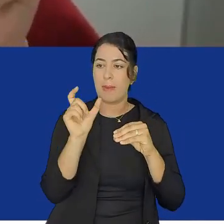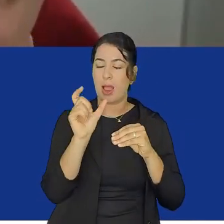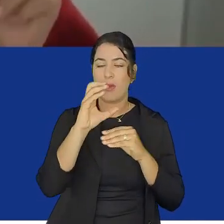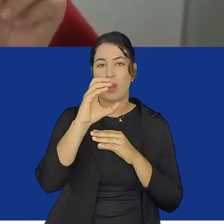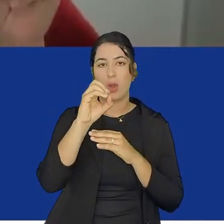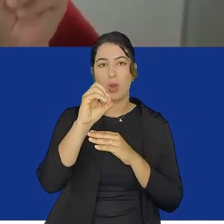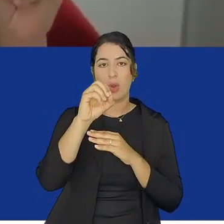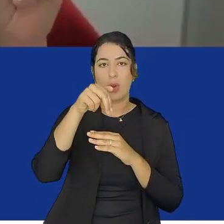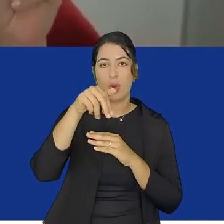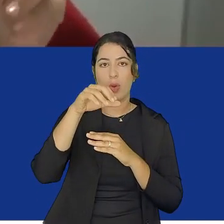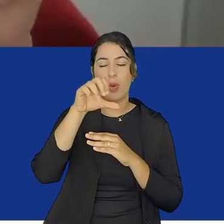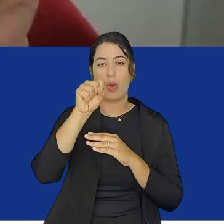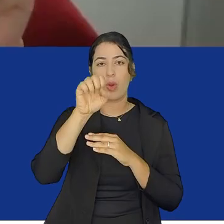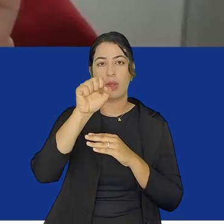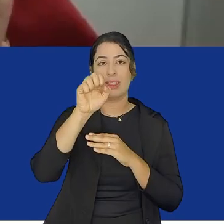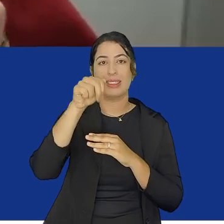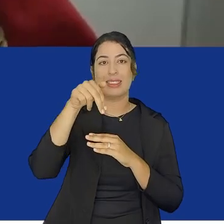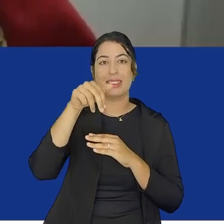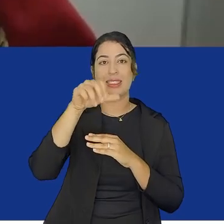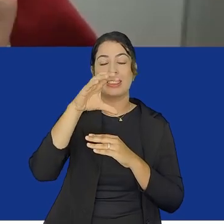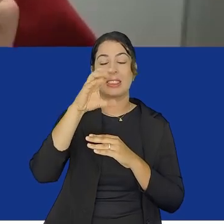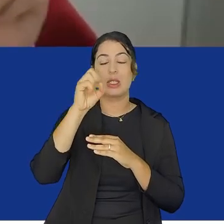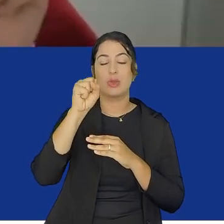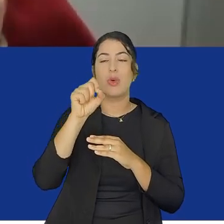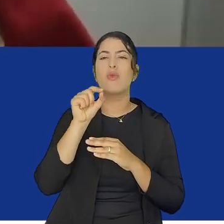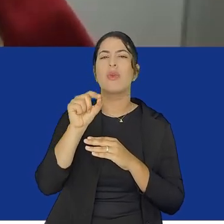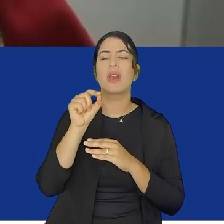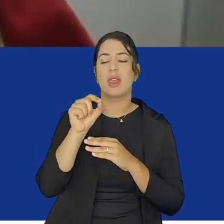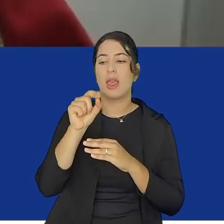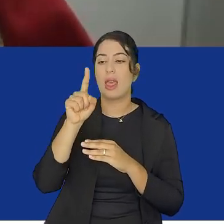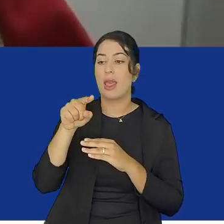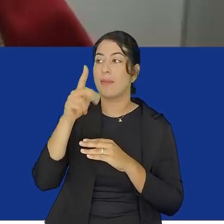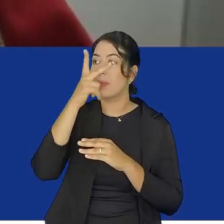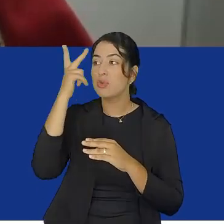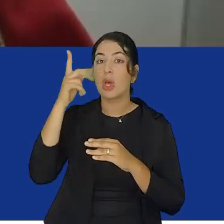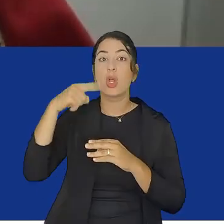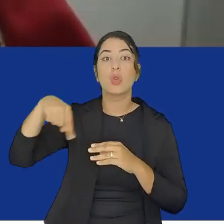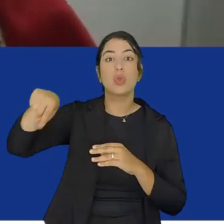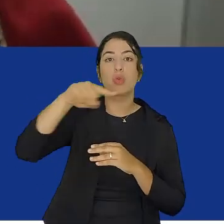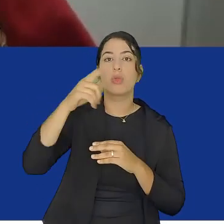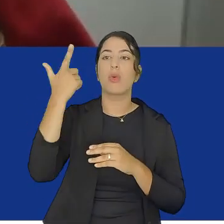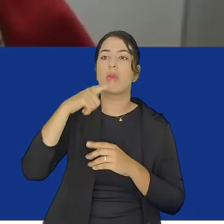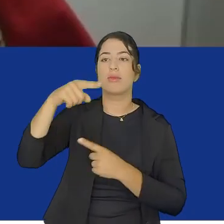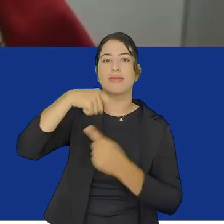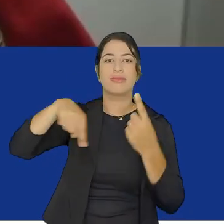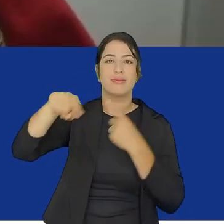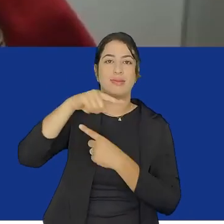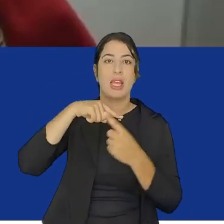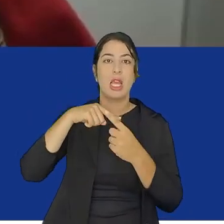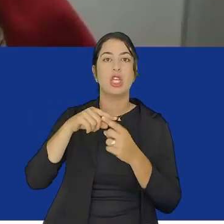Consenso é quando a gente chega em um lugar que todas as pessoas conseguem conviver com aquilo. É